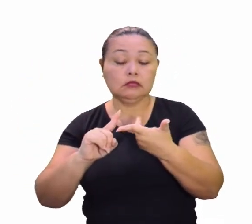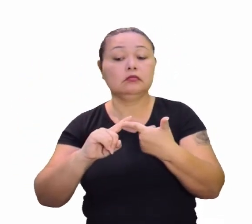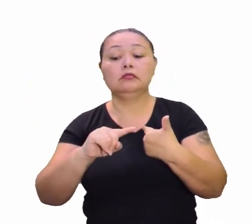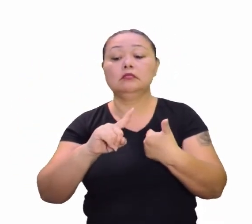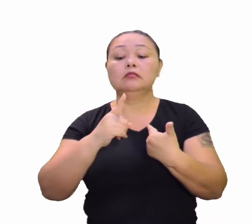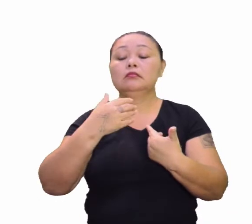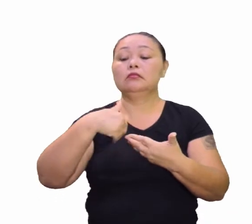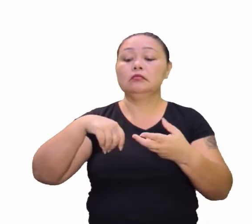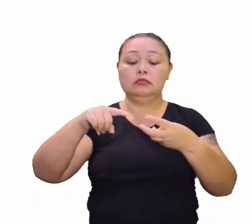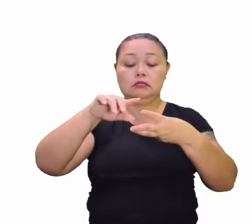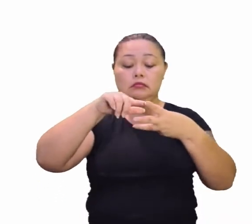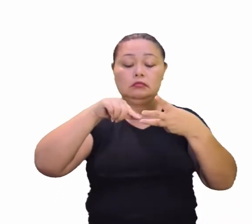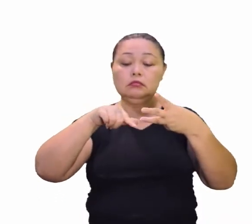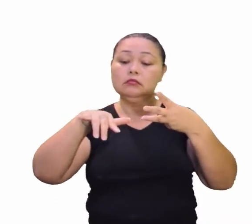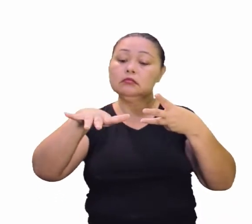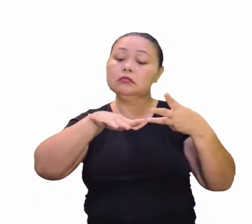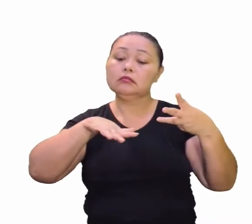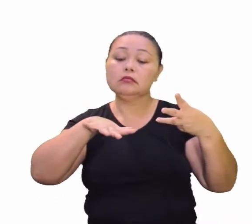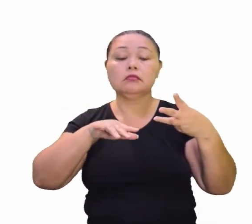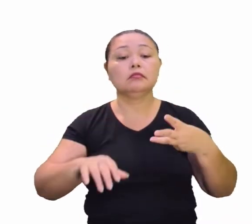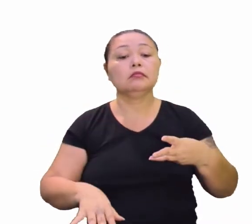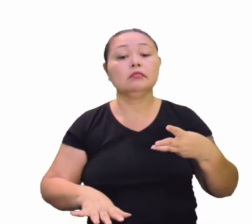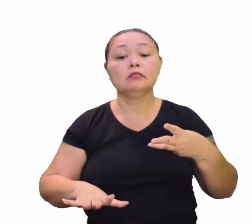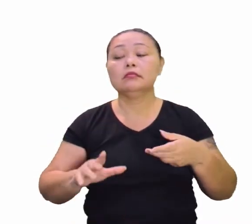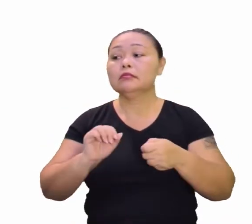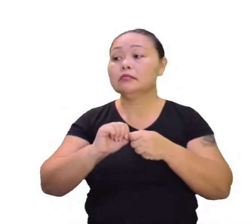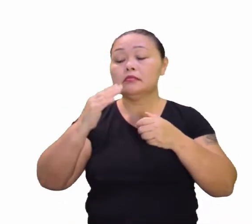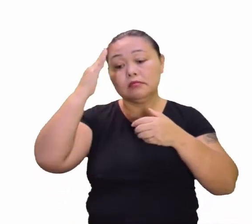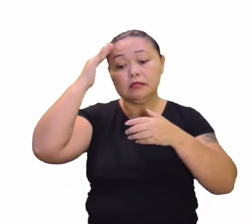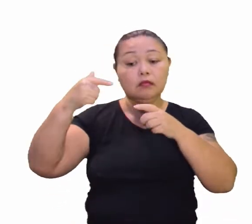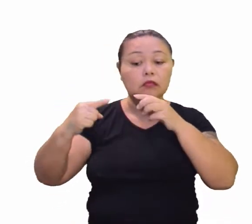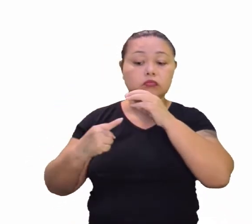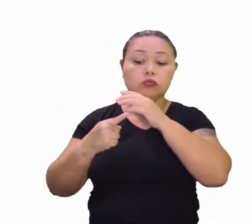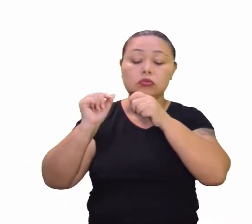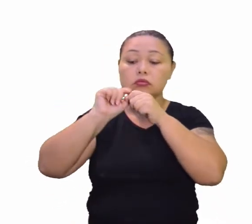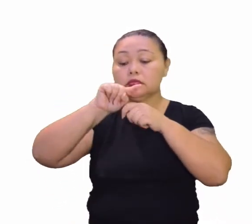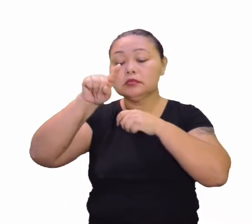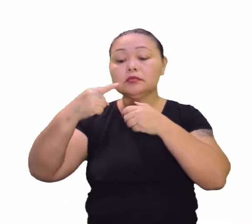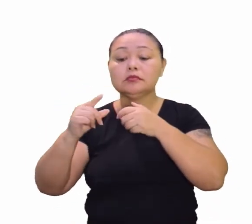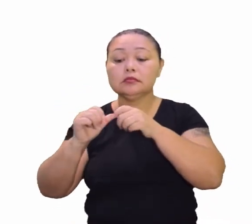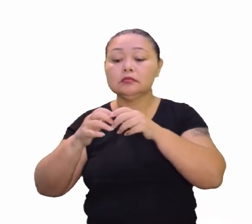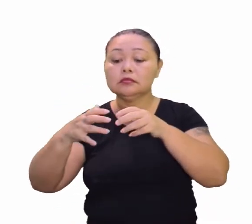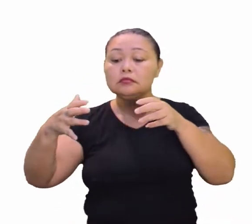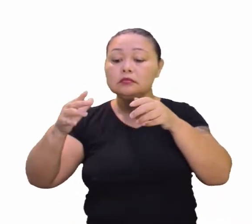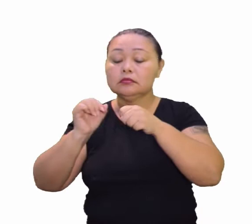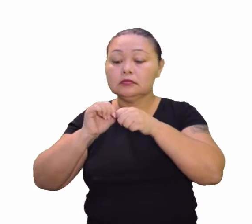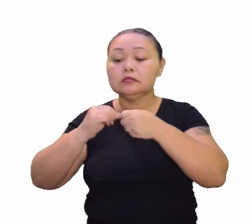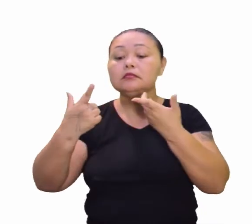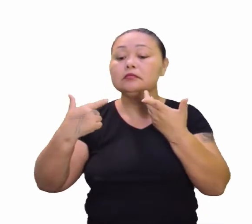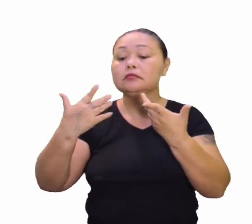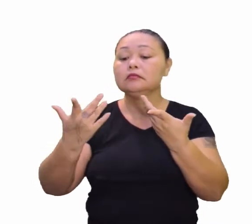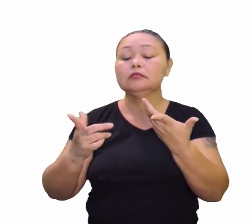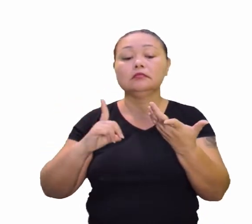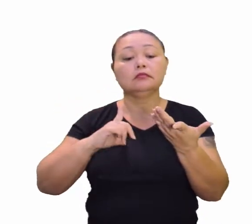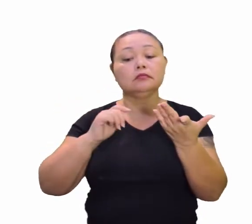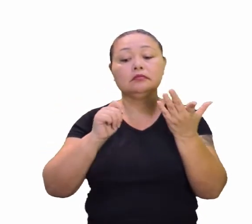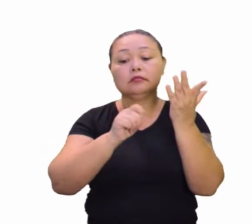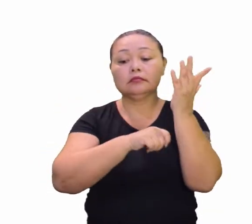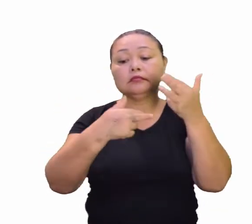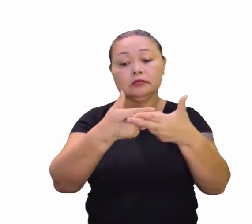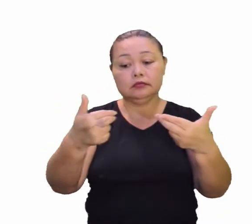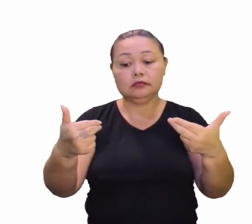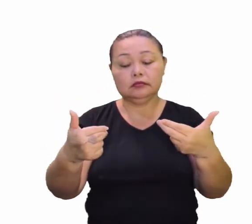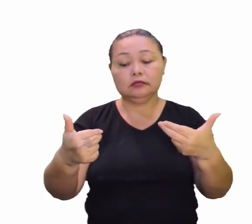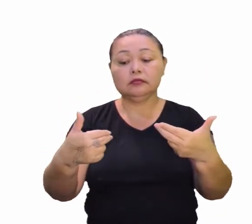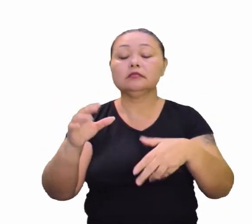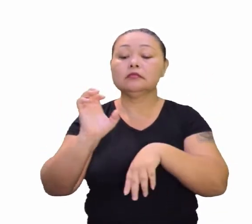é setor terciário. Muito bem. Furou o pneu, vai para o setor terciário, que é o serviço de borracharia. Muito bem. E